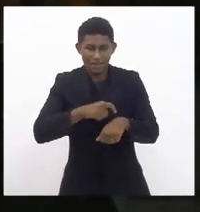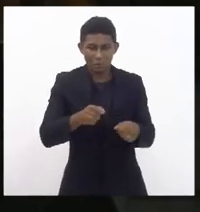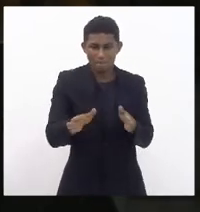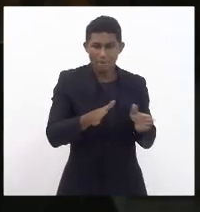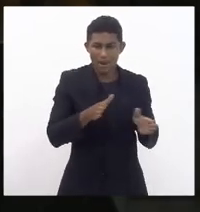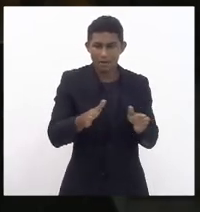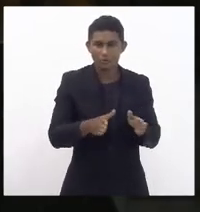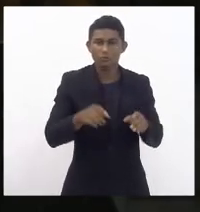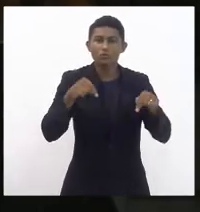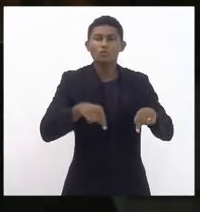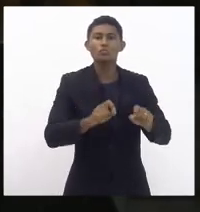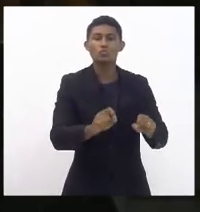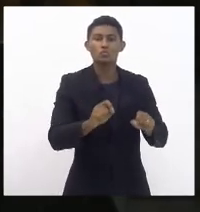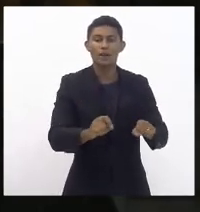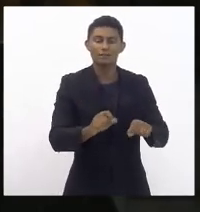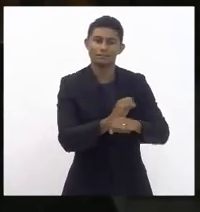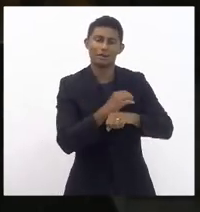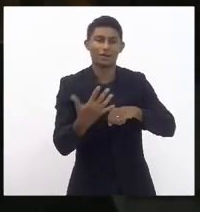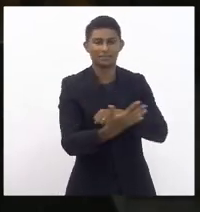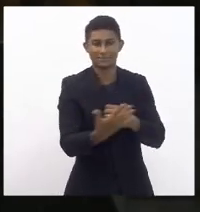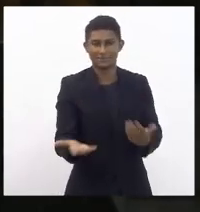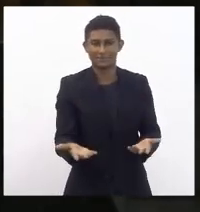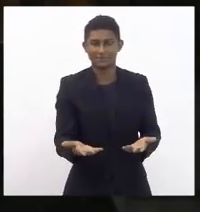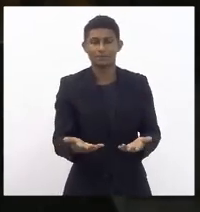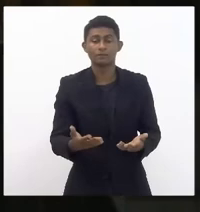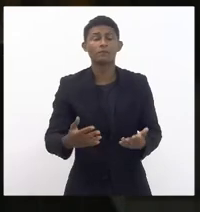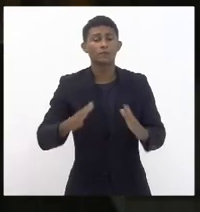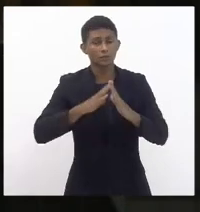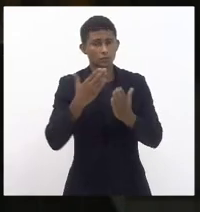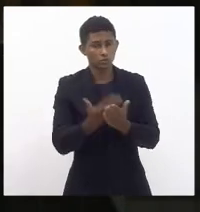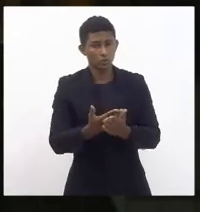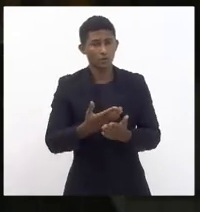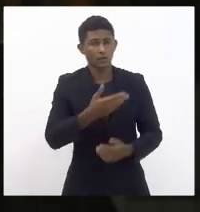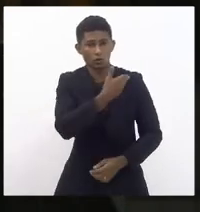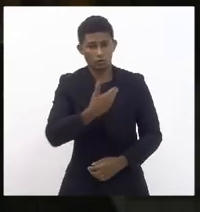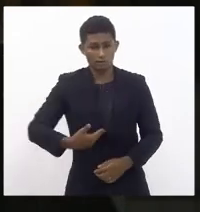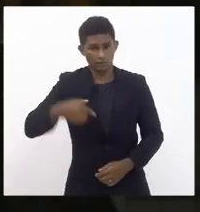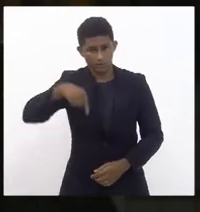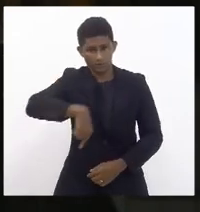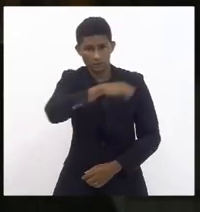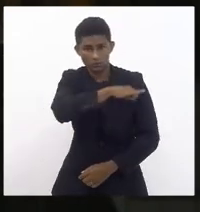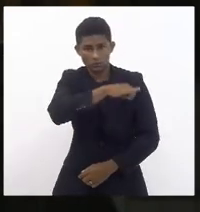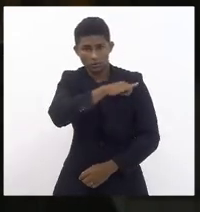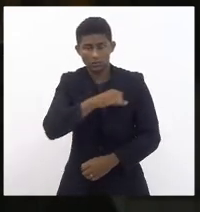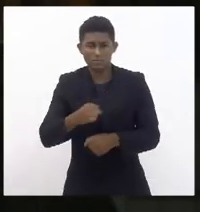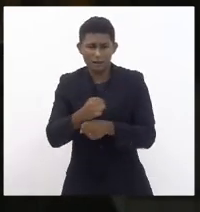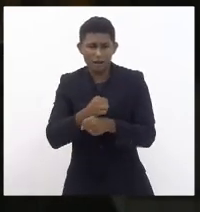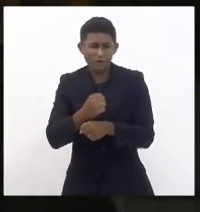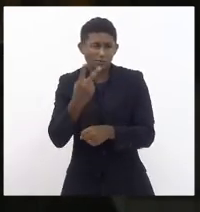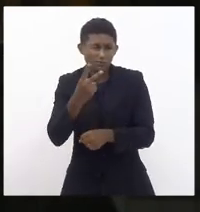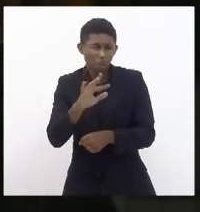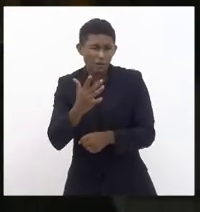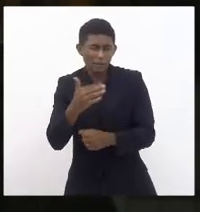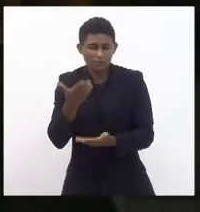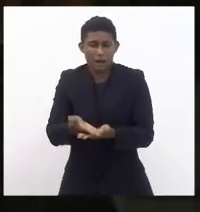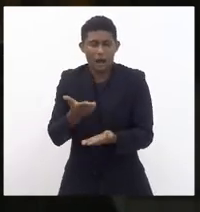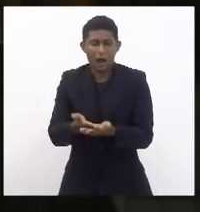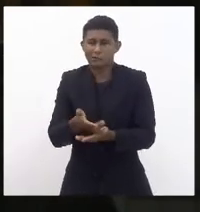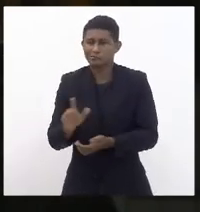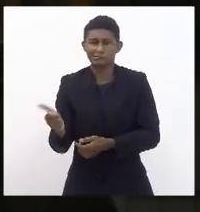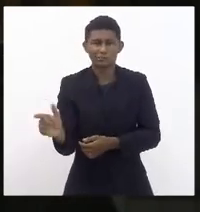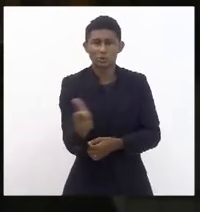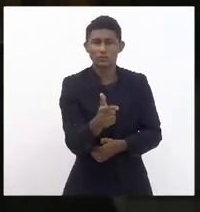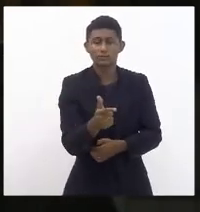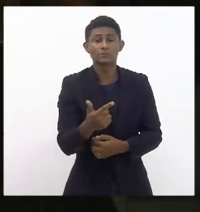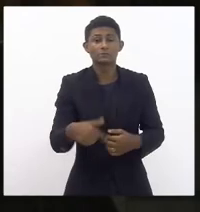ficaram quase dois anos sem ter aula nesse período a gente teve três secretários de educação diferente o